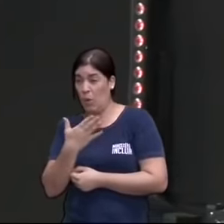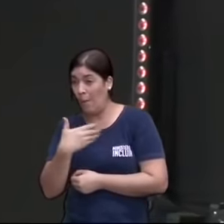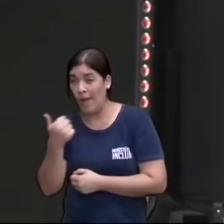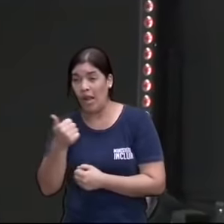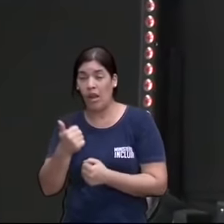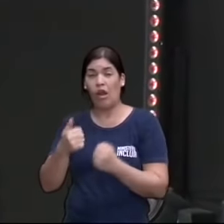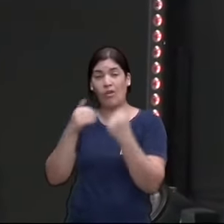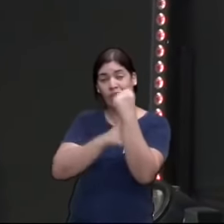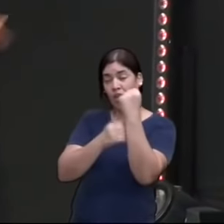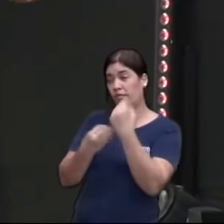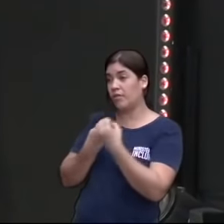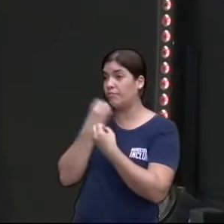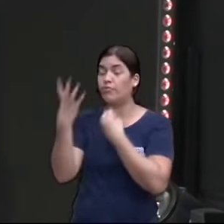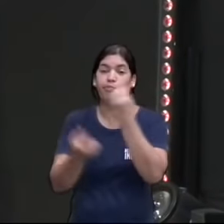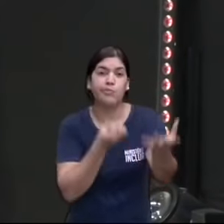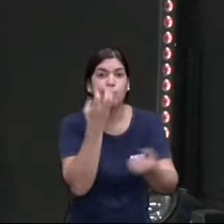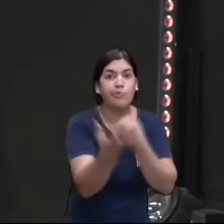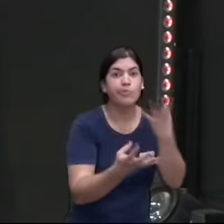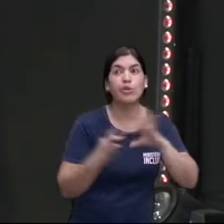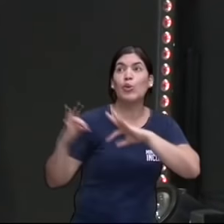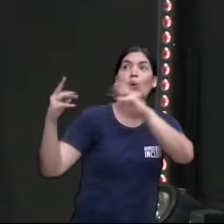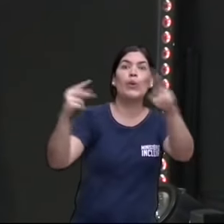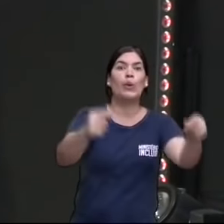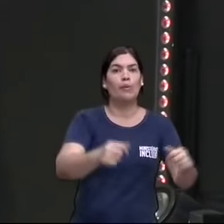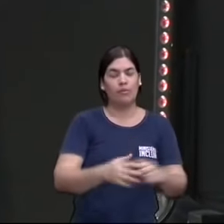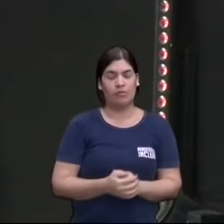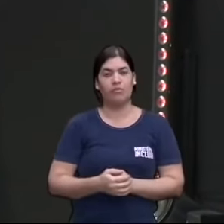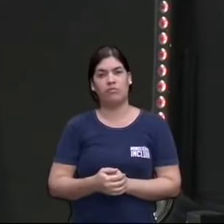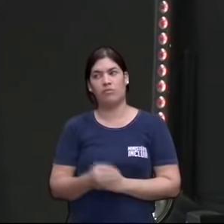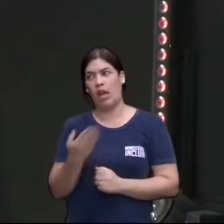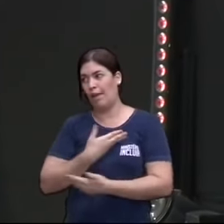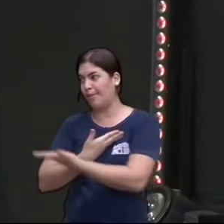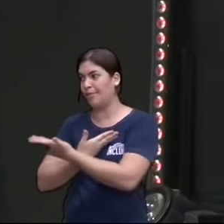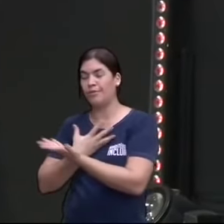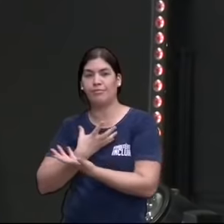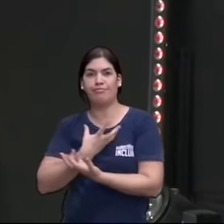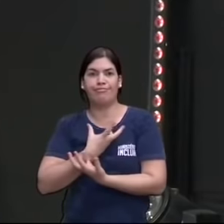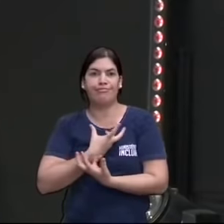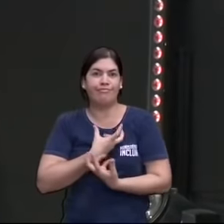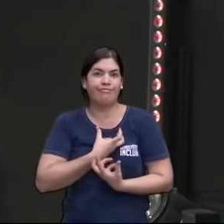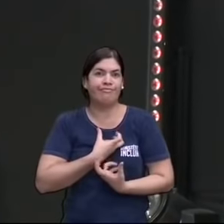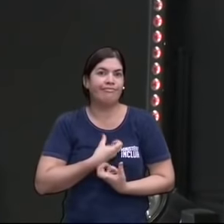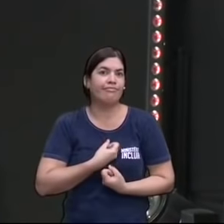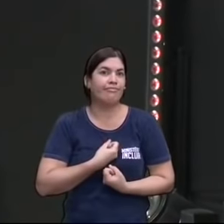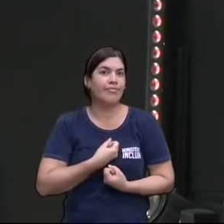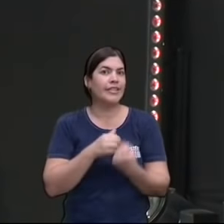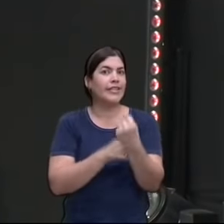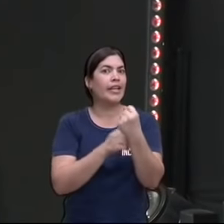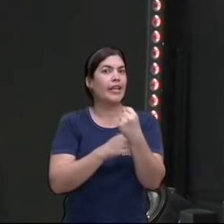porque você tomou umas e outras e você contou uma história lá na mesa, lá, que era um segredo do seu melhor amigo.